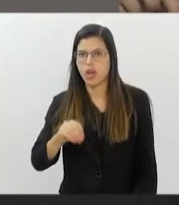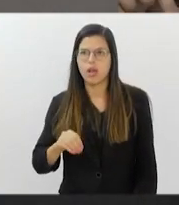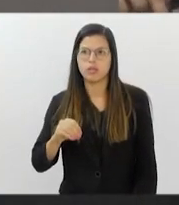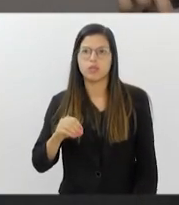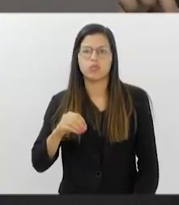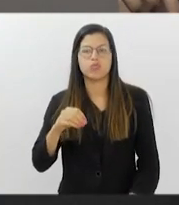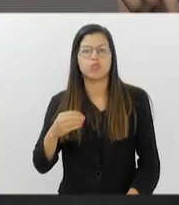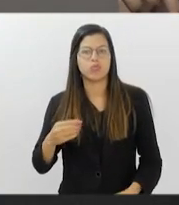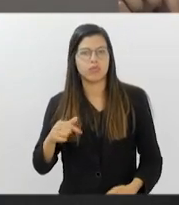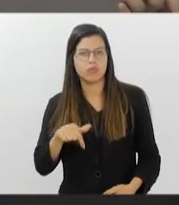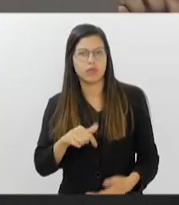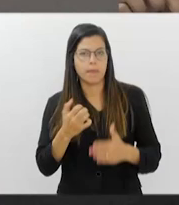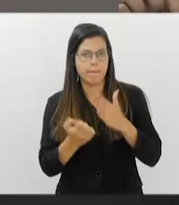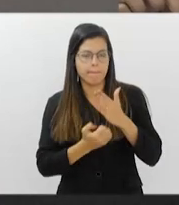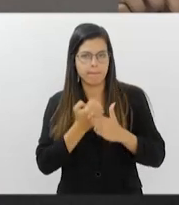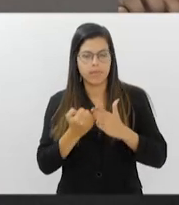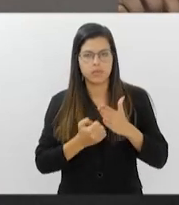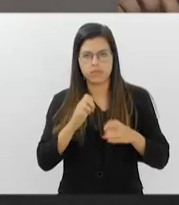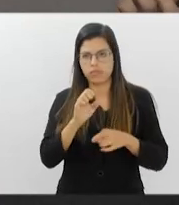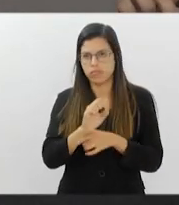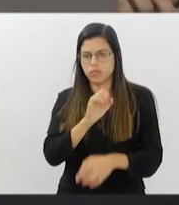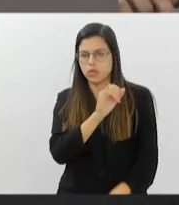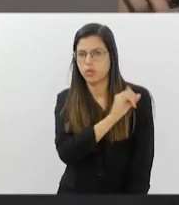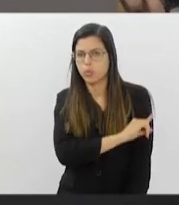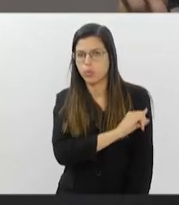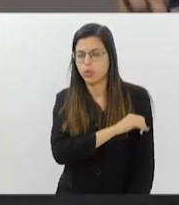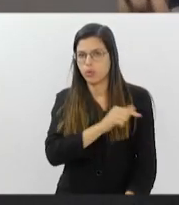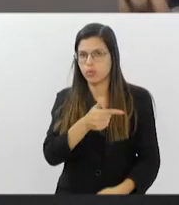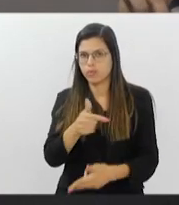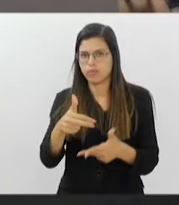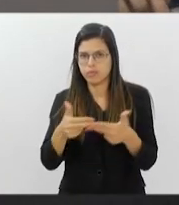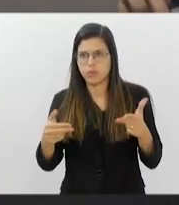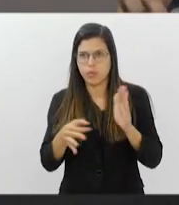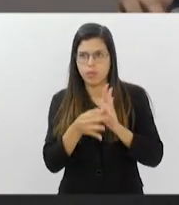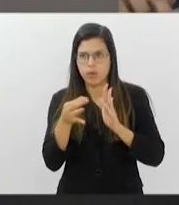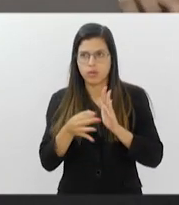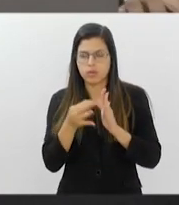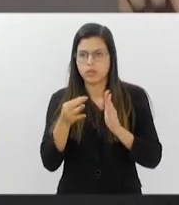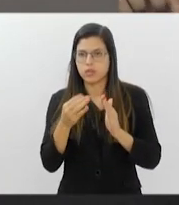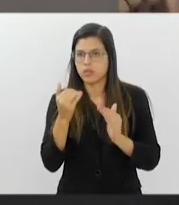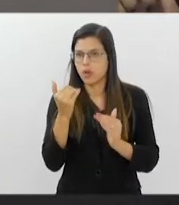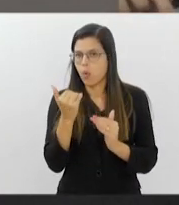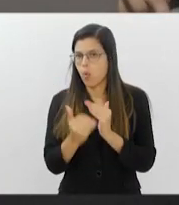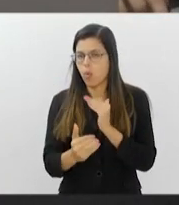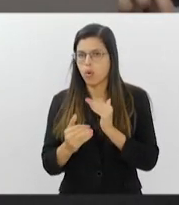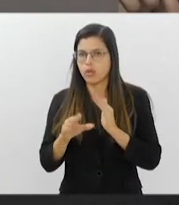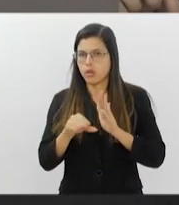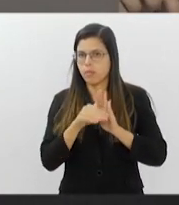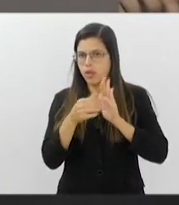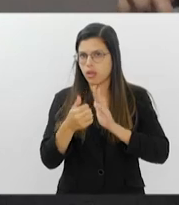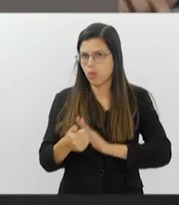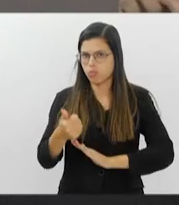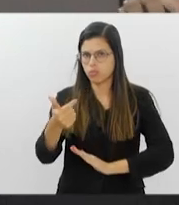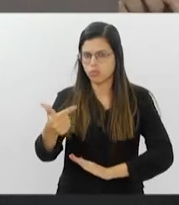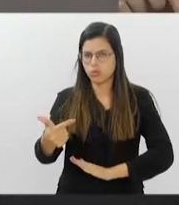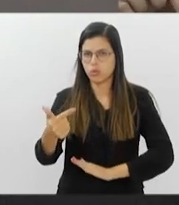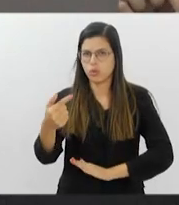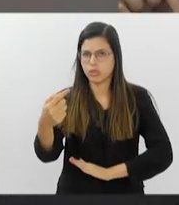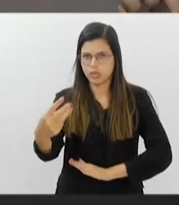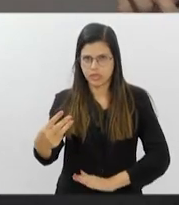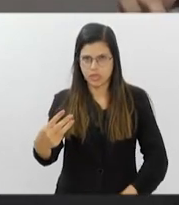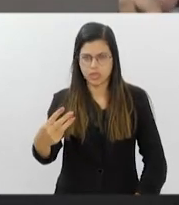outras providências. O parecer é contrário às emendas 1, 2 e